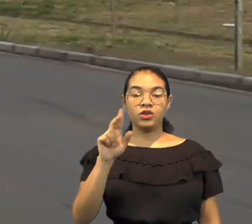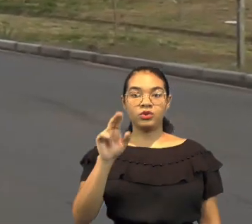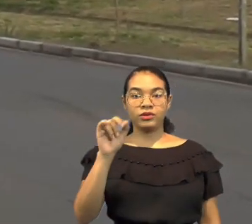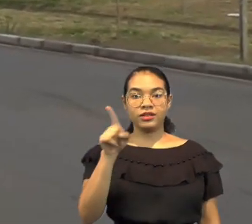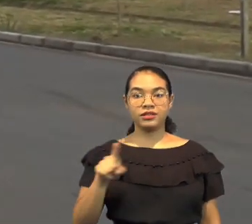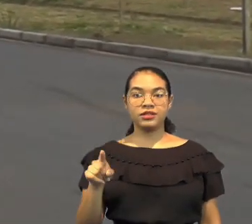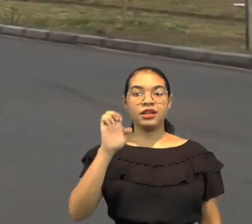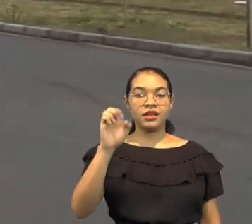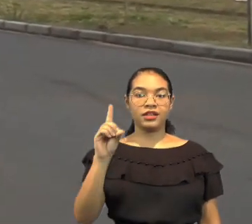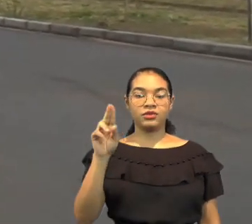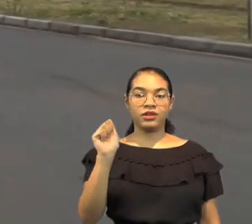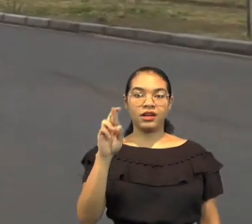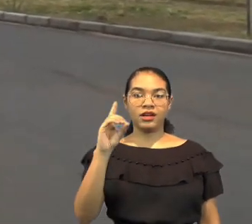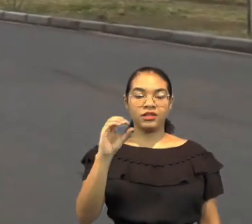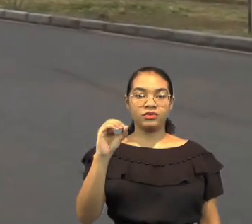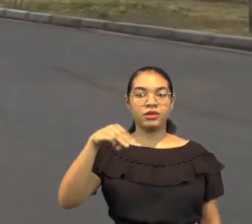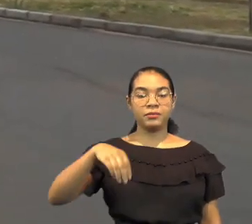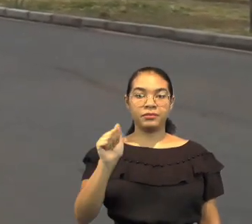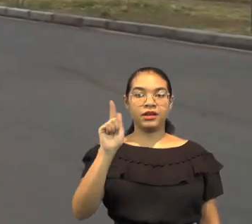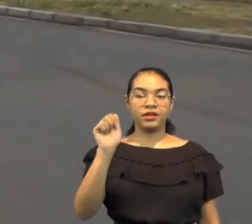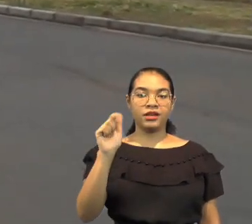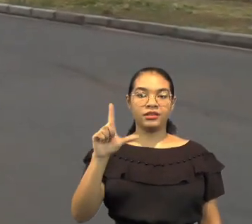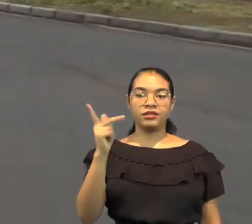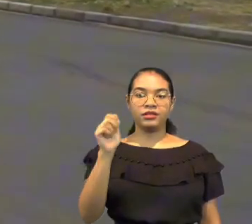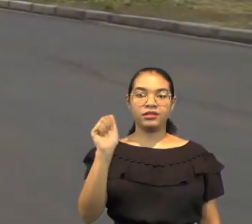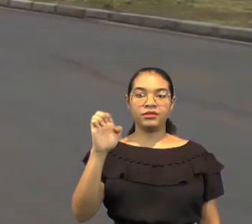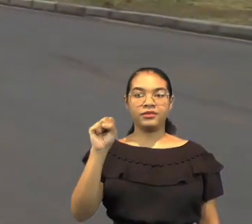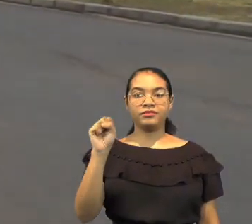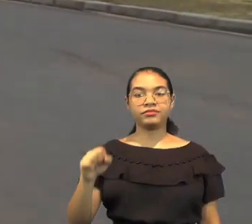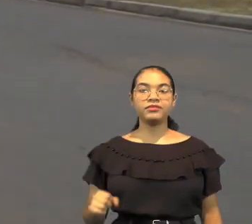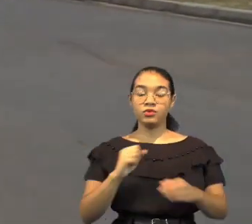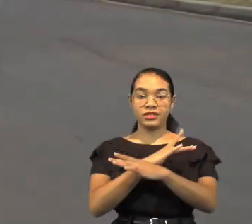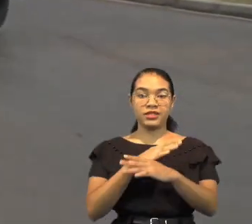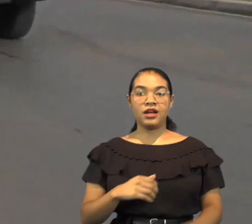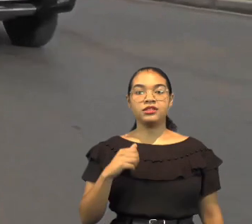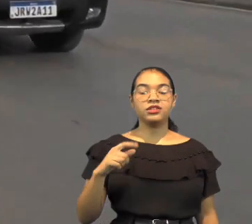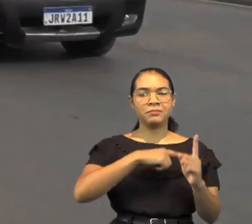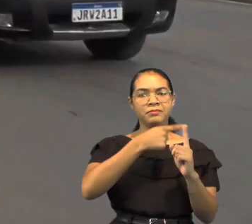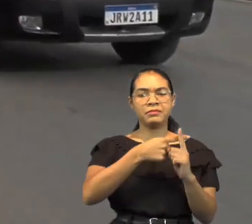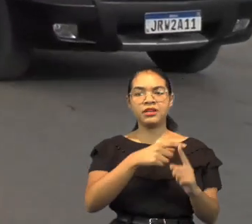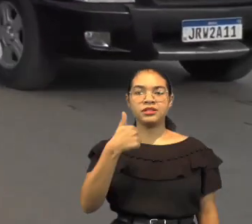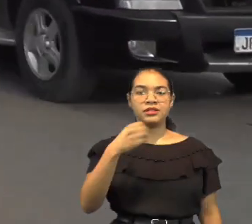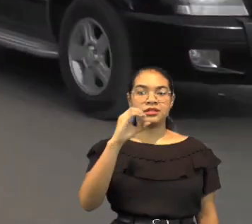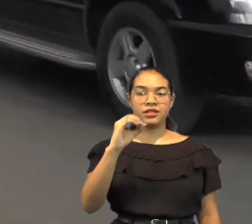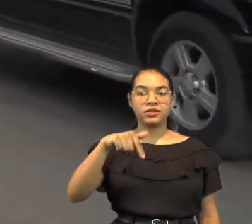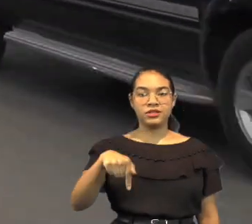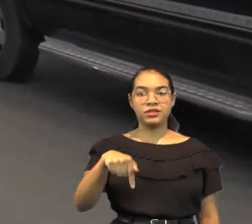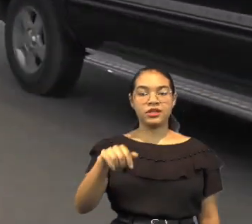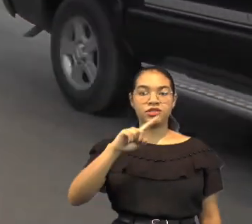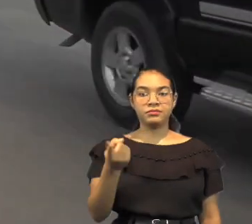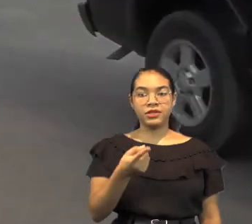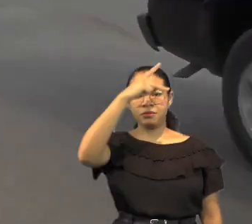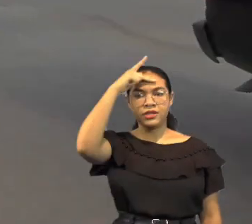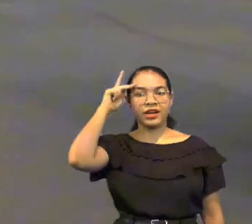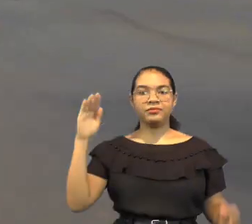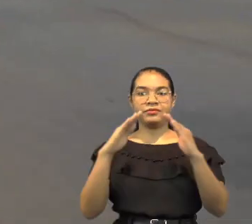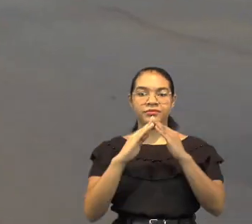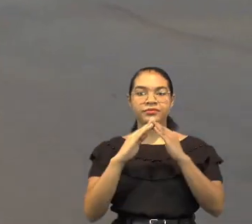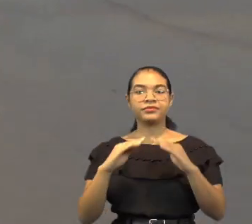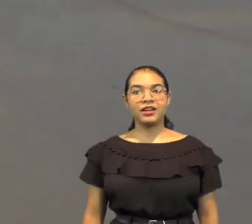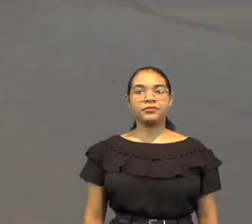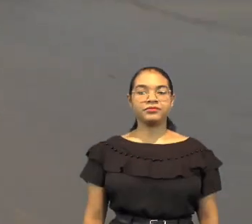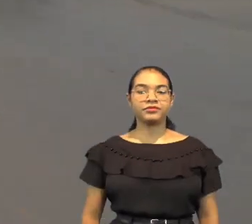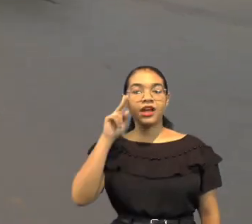Estamos hoje em Luiz Eduardo Magalhães, uma cidade de mais de 107 mil habitantes que viu a